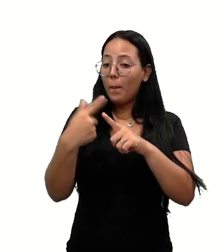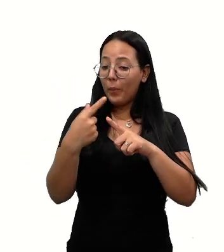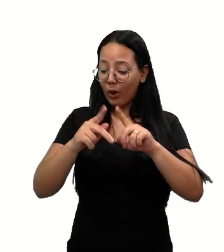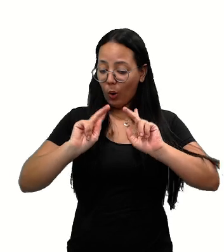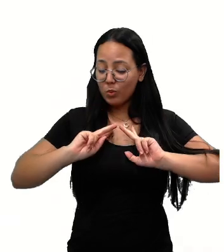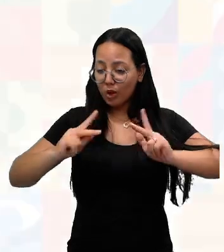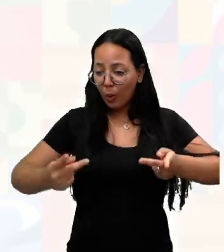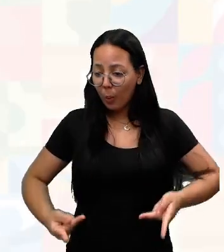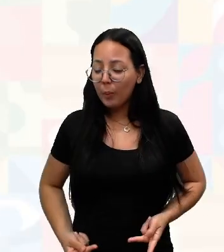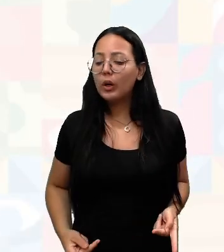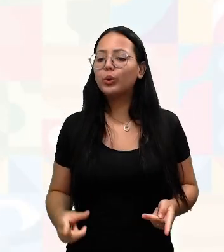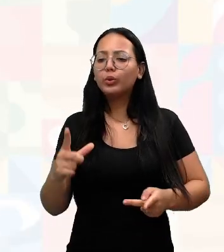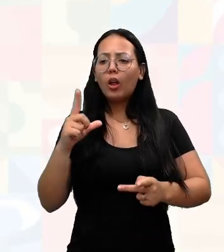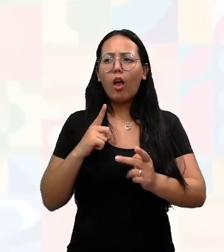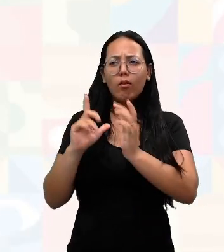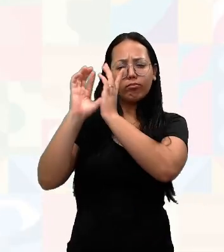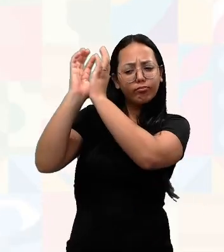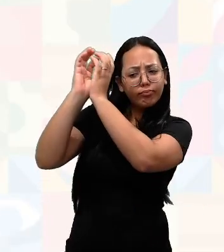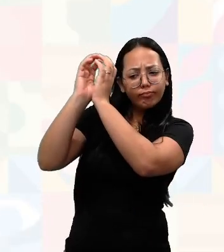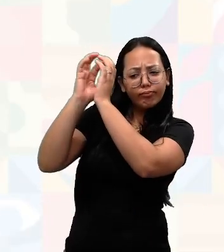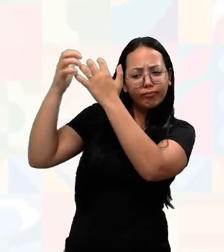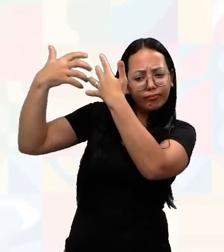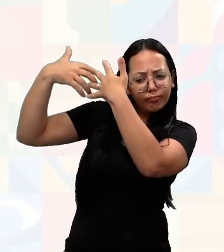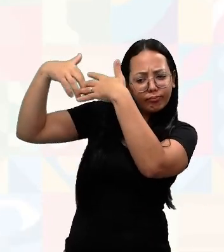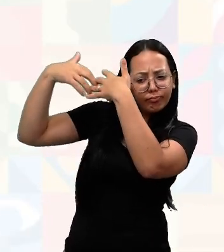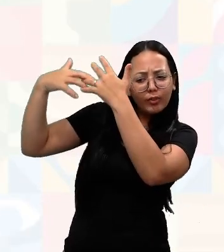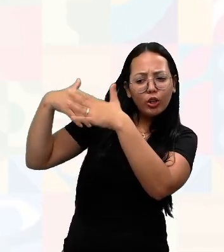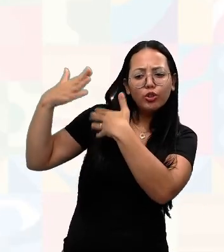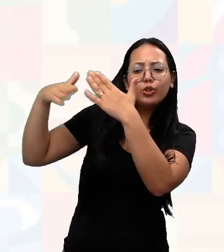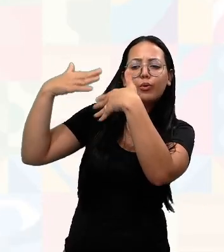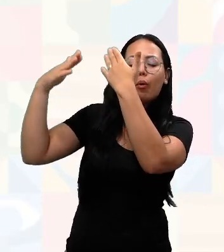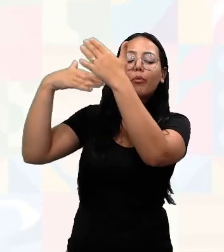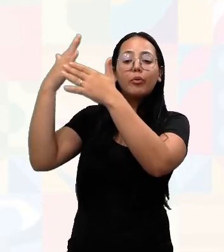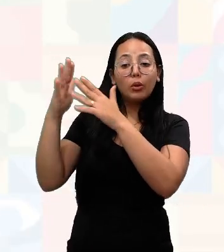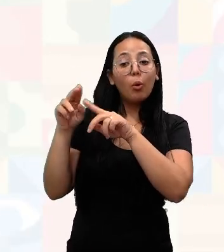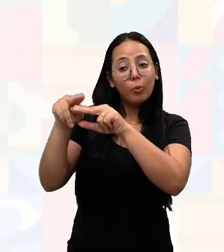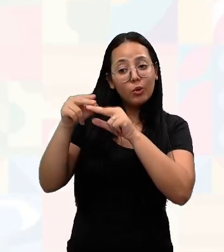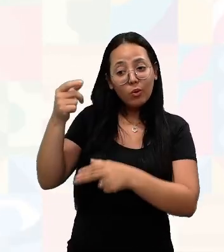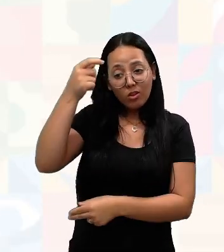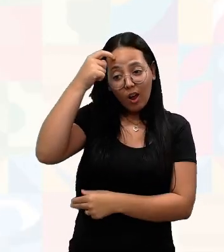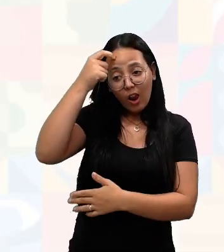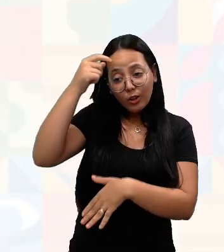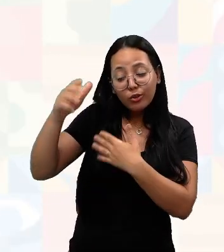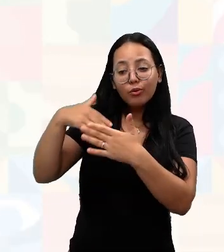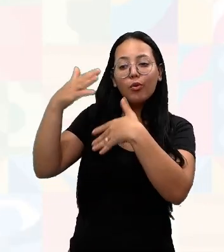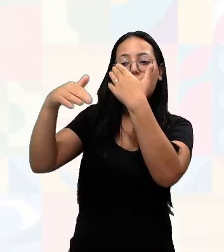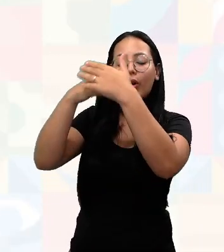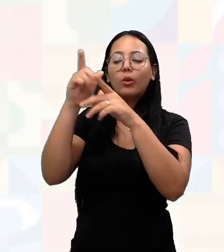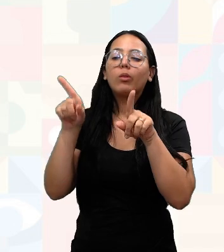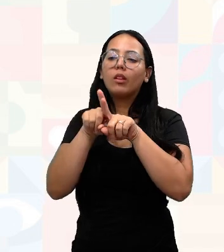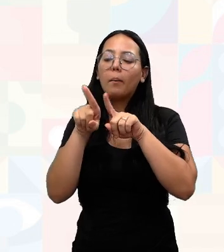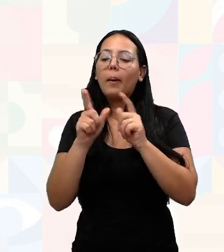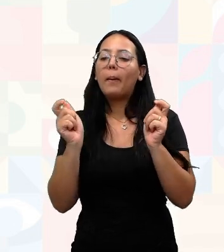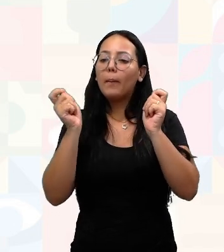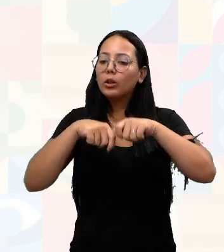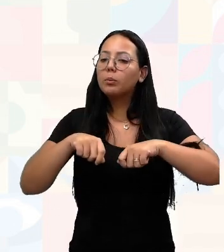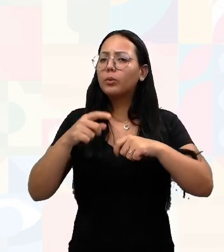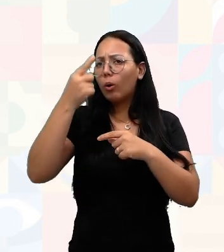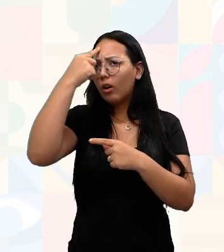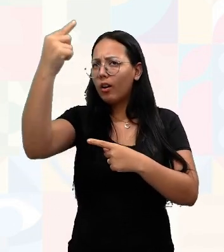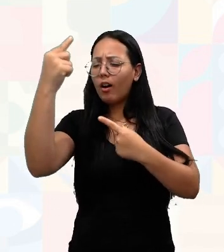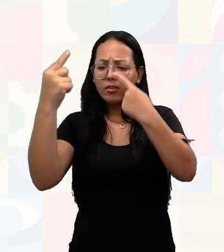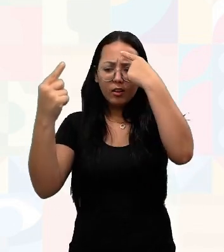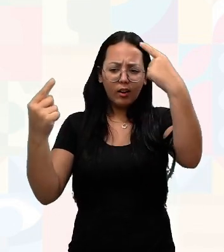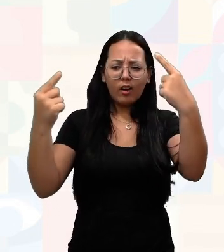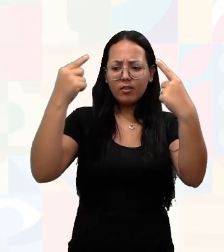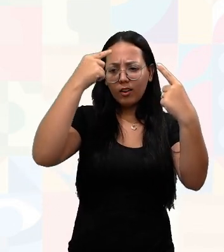possui um intelecto extremamente desenvolvido. E esse intelecto desenvolvido possibilitou que ele criasse